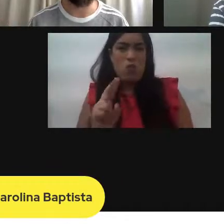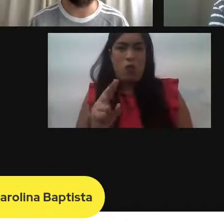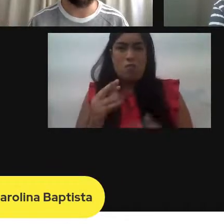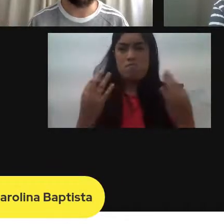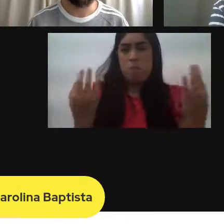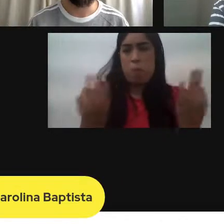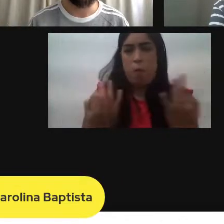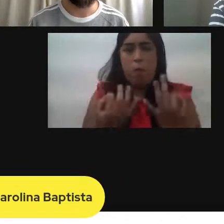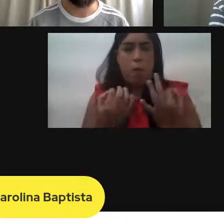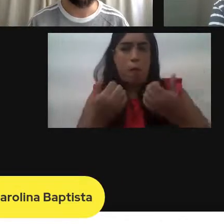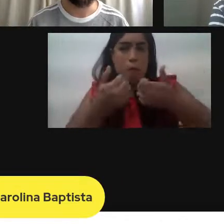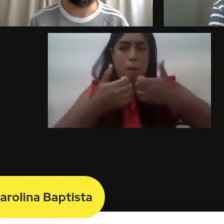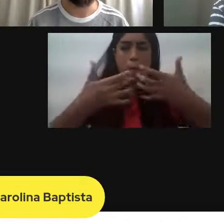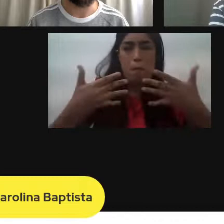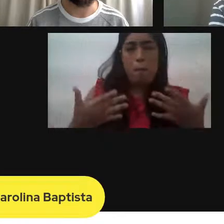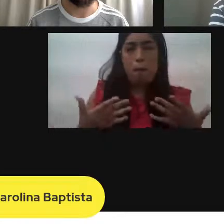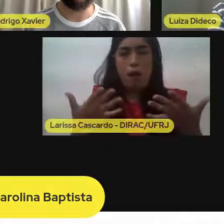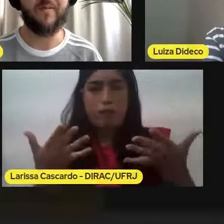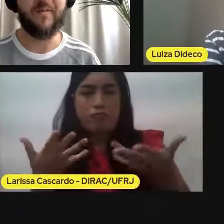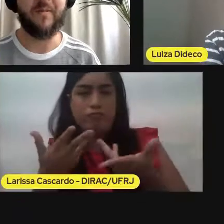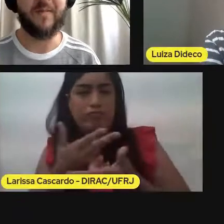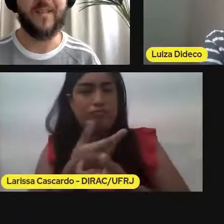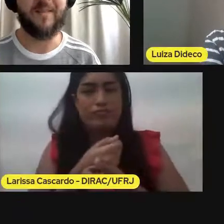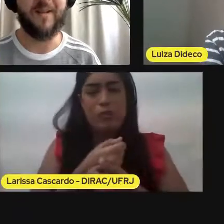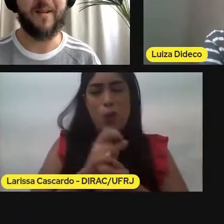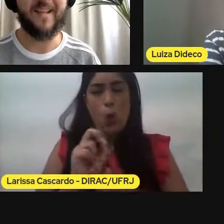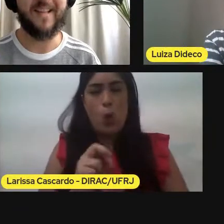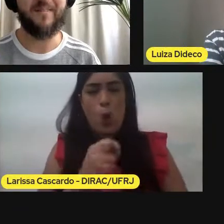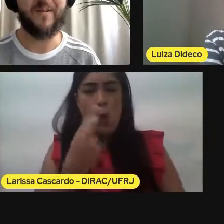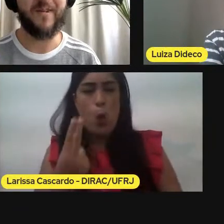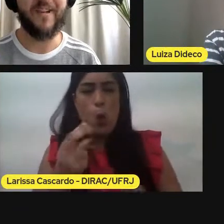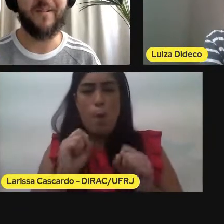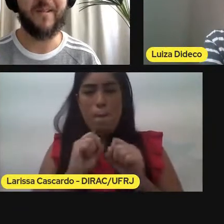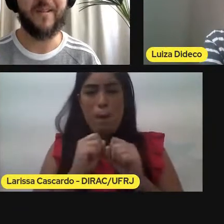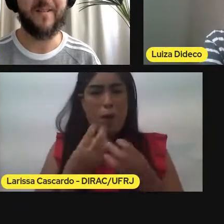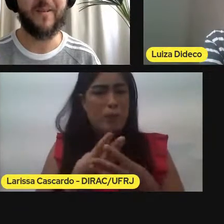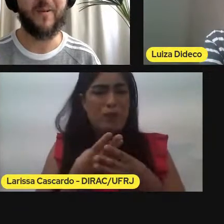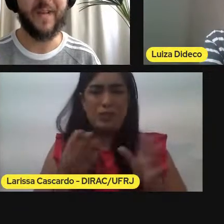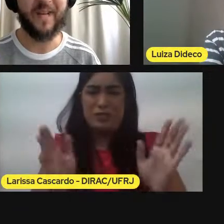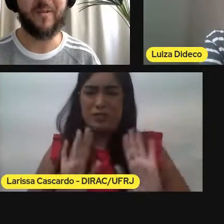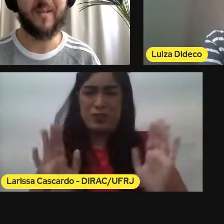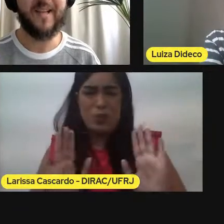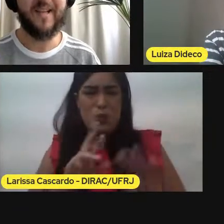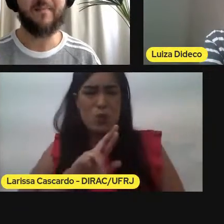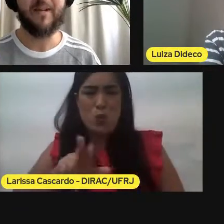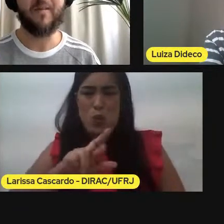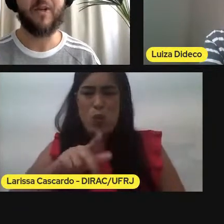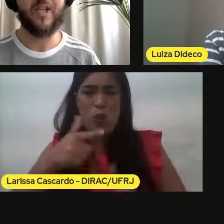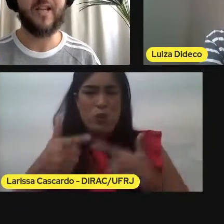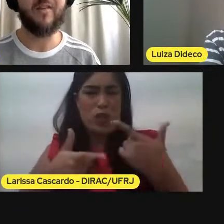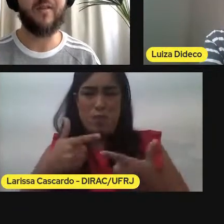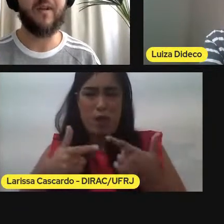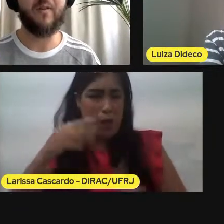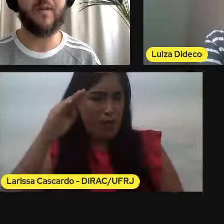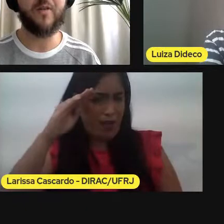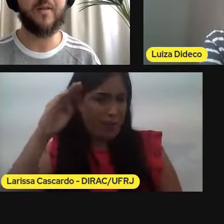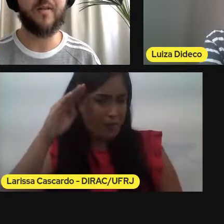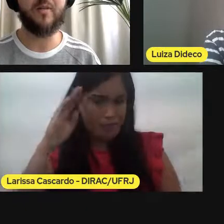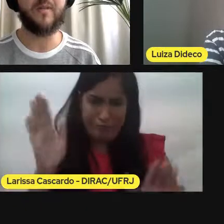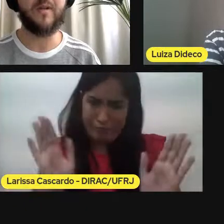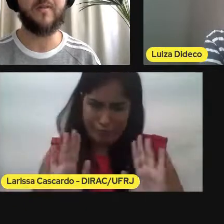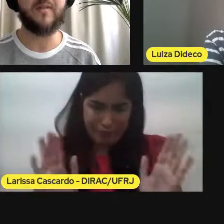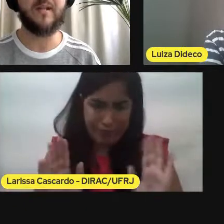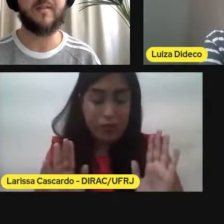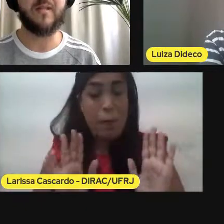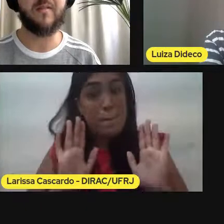telas com PowerPoint, porque isso aqui não é um trabalho acadêmico, nem é um congresso, mas eu gostaria de falar algumas